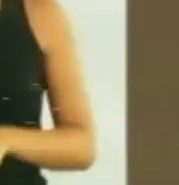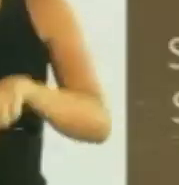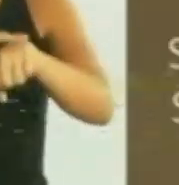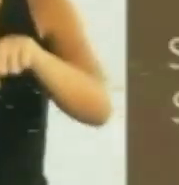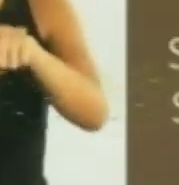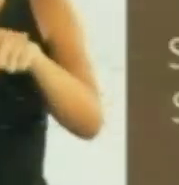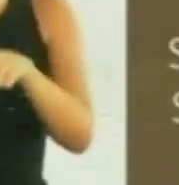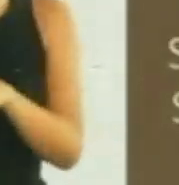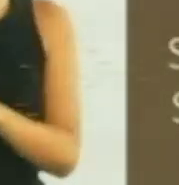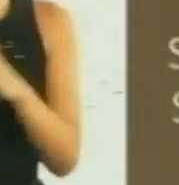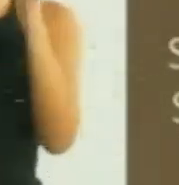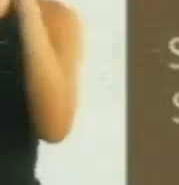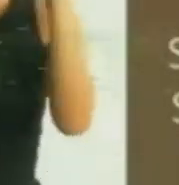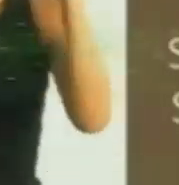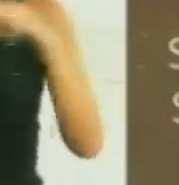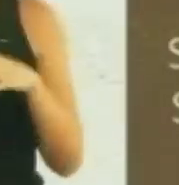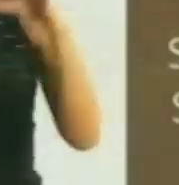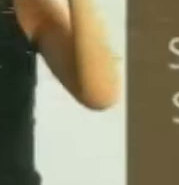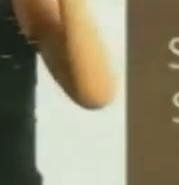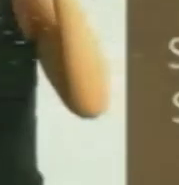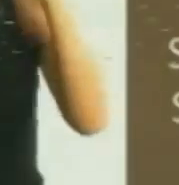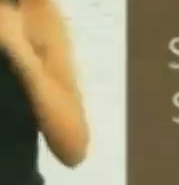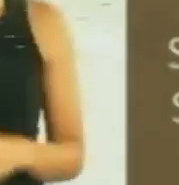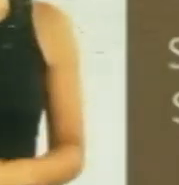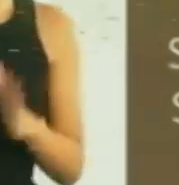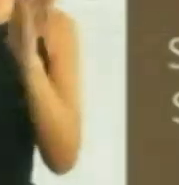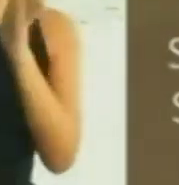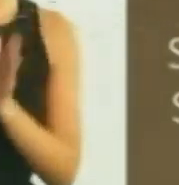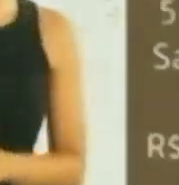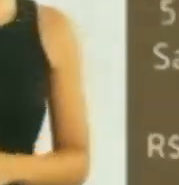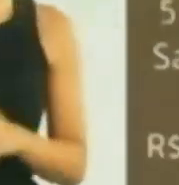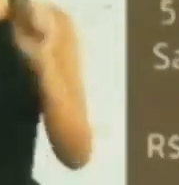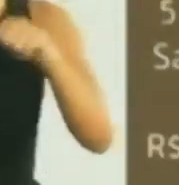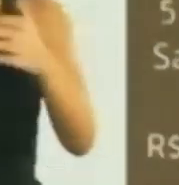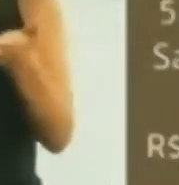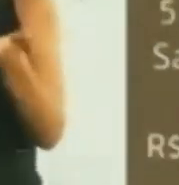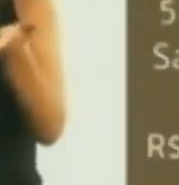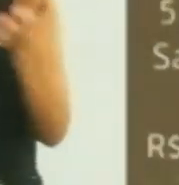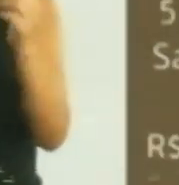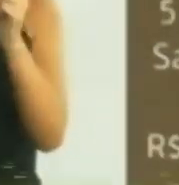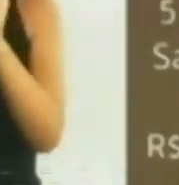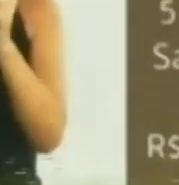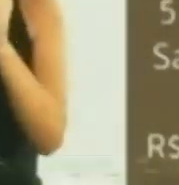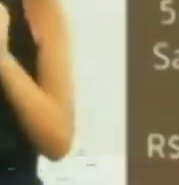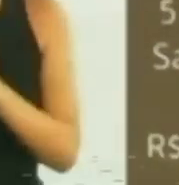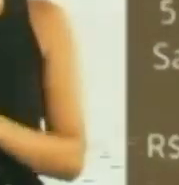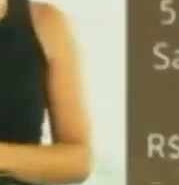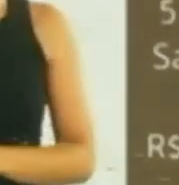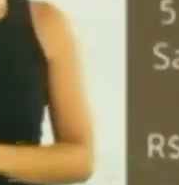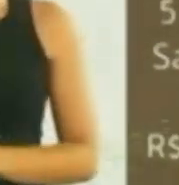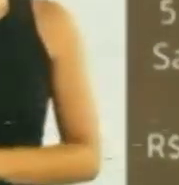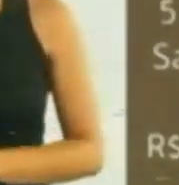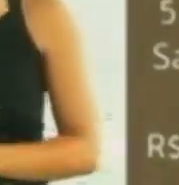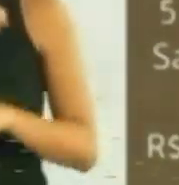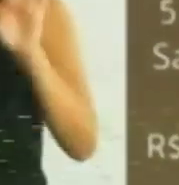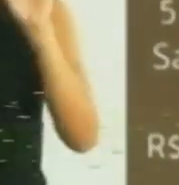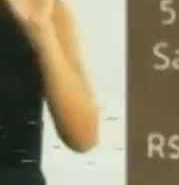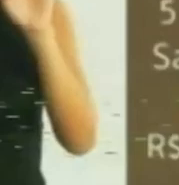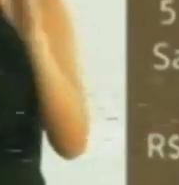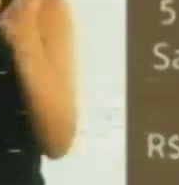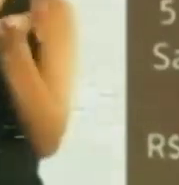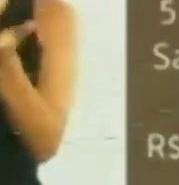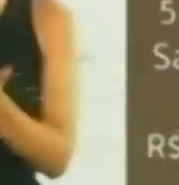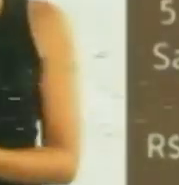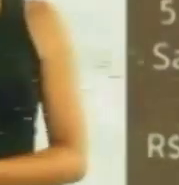fevereiro, das 7 às 9 da noite, de segunda a sexta. Pode fazer a sua inscrição no Ministérios Especiais no 5º andar,